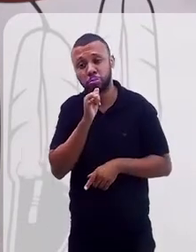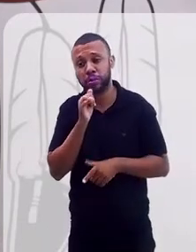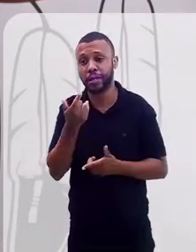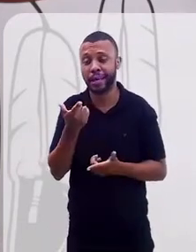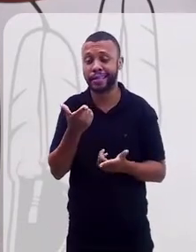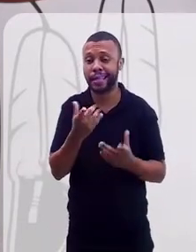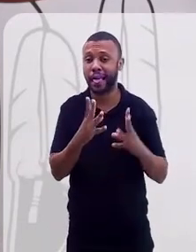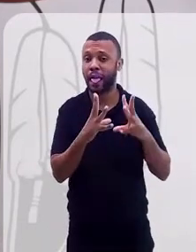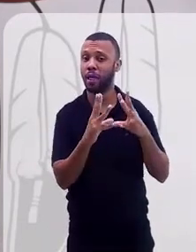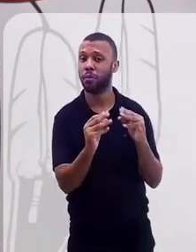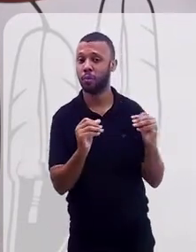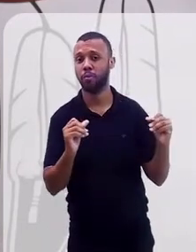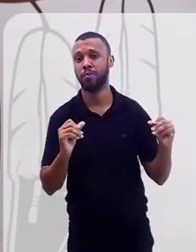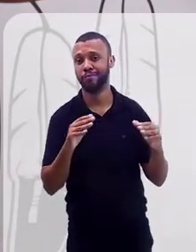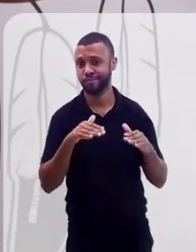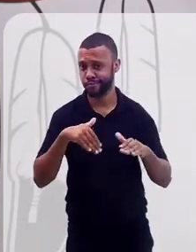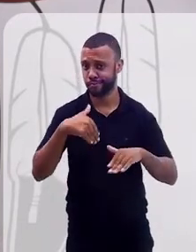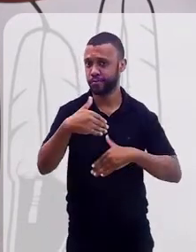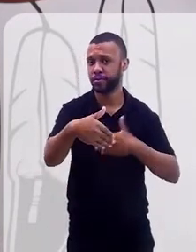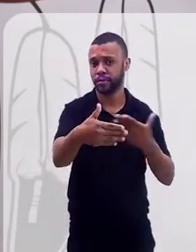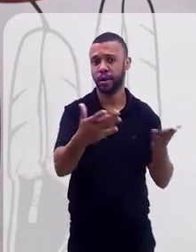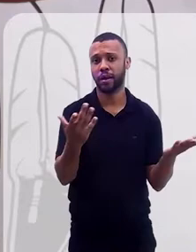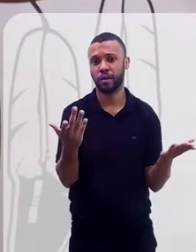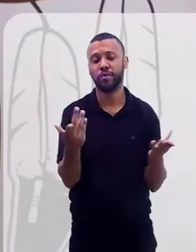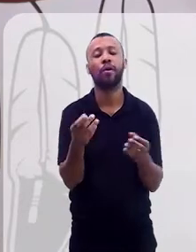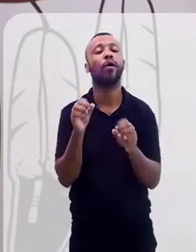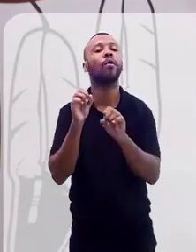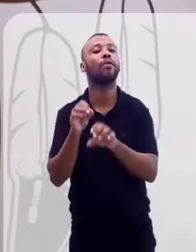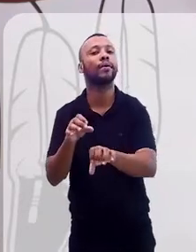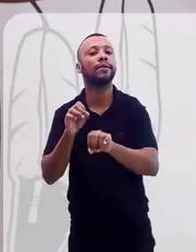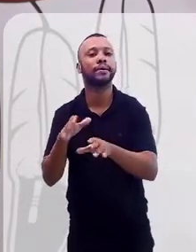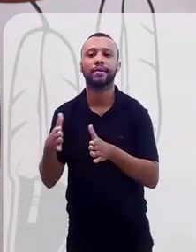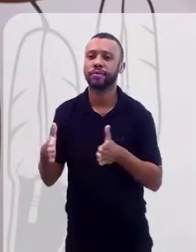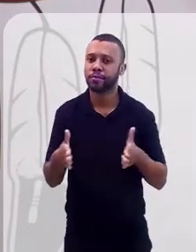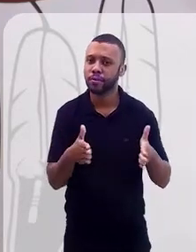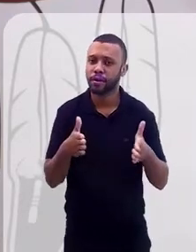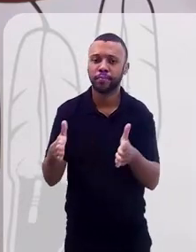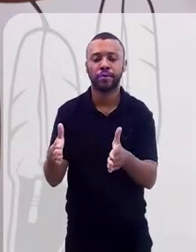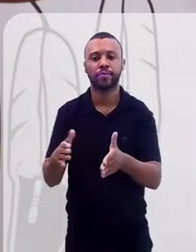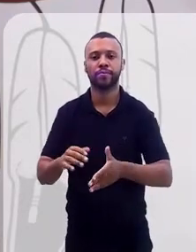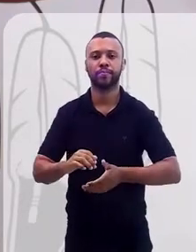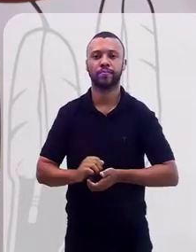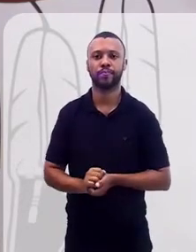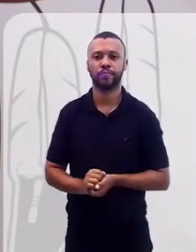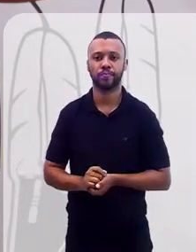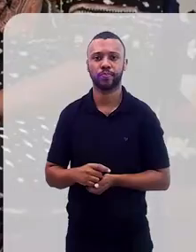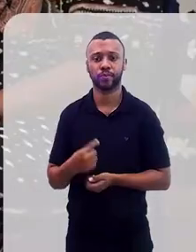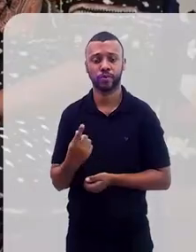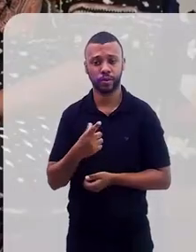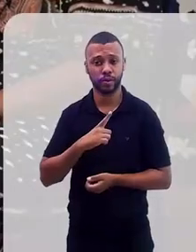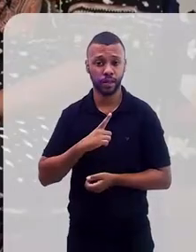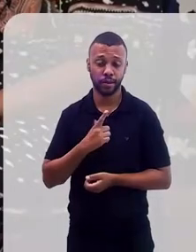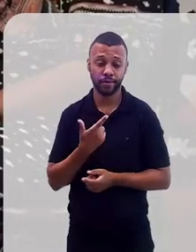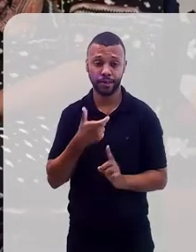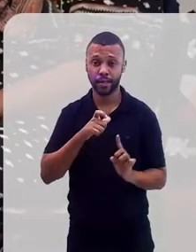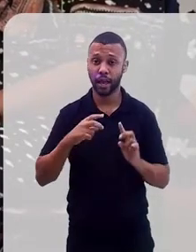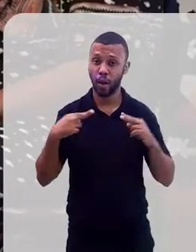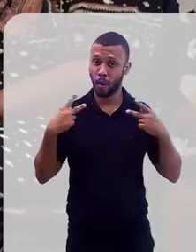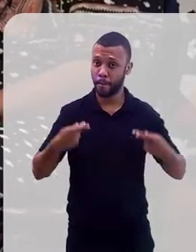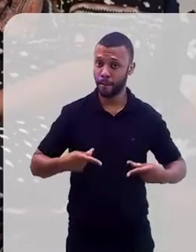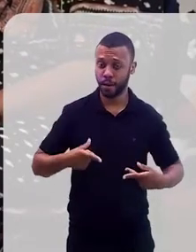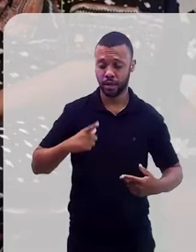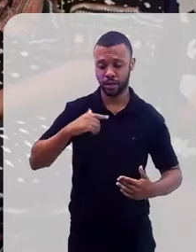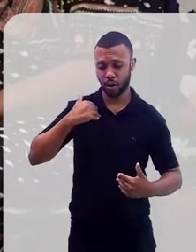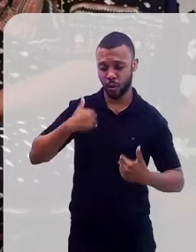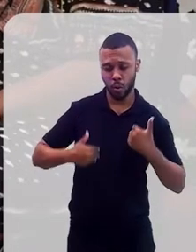está em extinção, infelizmente, né? E esse ensinamento do caminho, né? Que você vem,